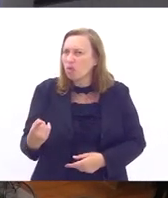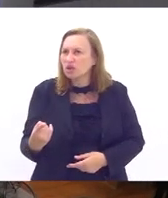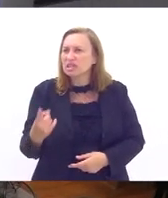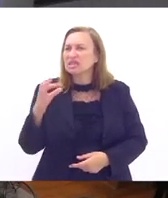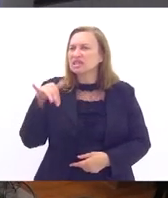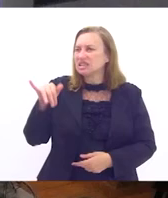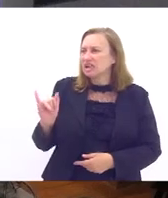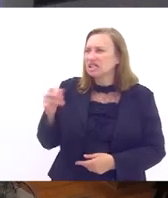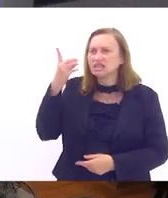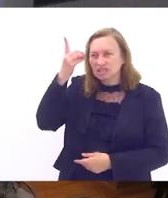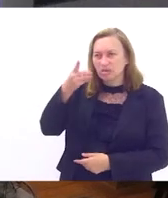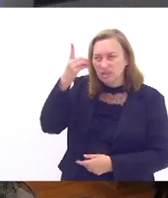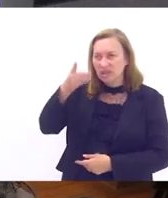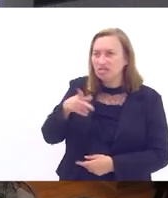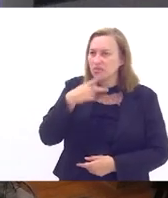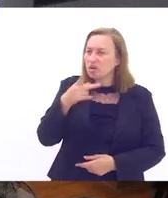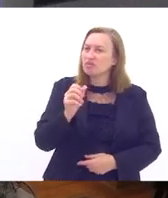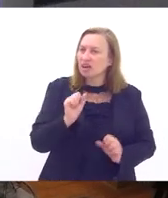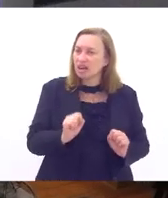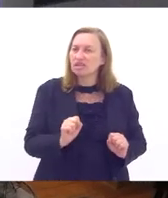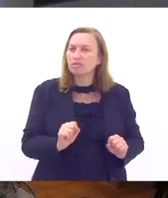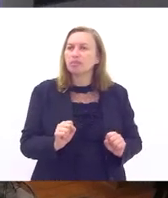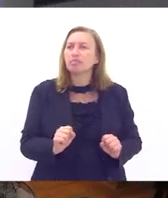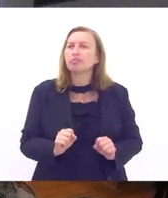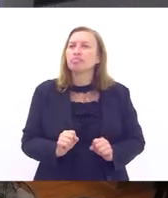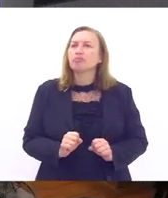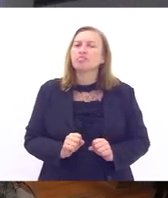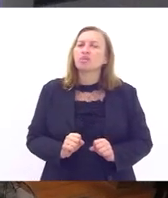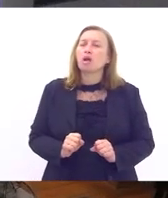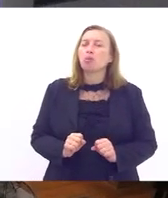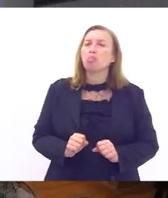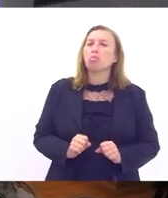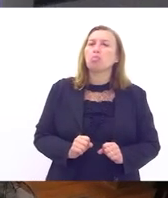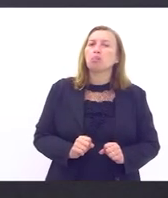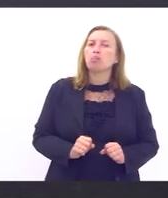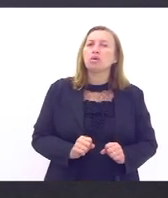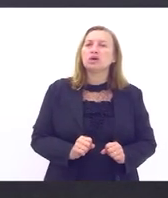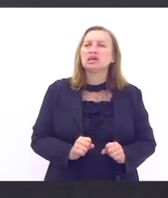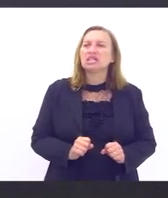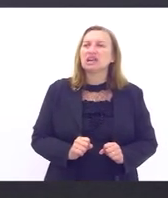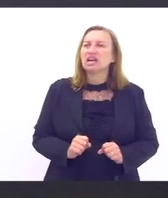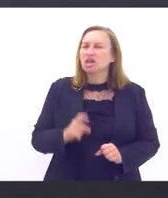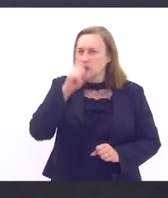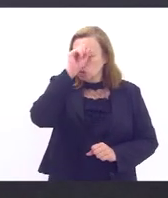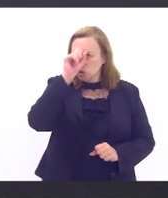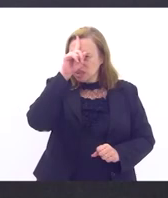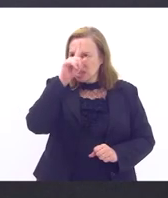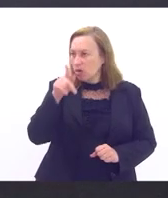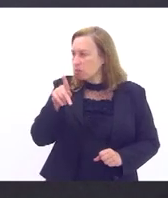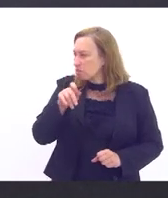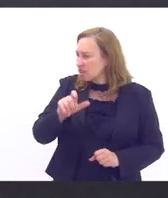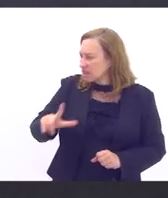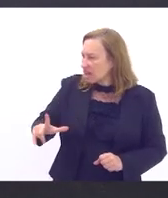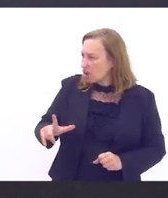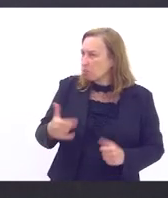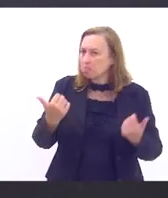pode fazer as suas contribuições, né, que isso tem que ser, esse sanatório tem que ser